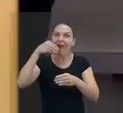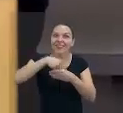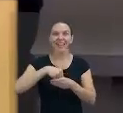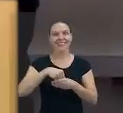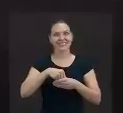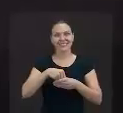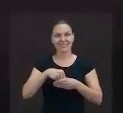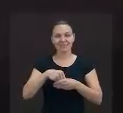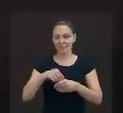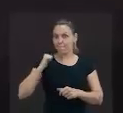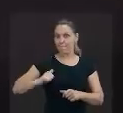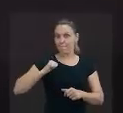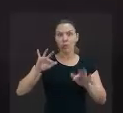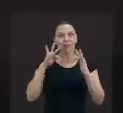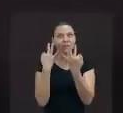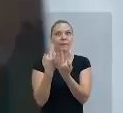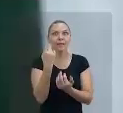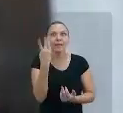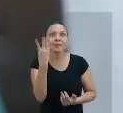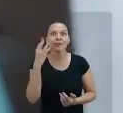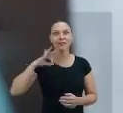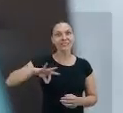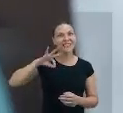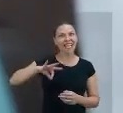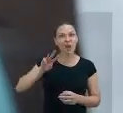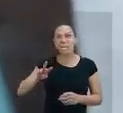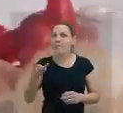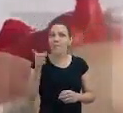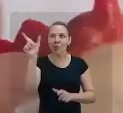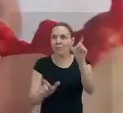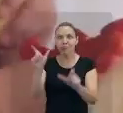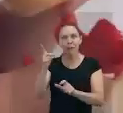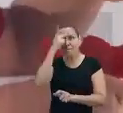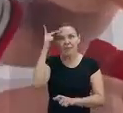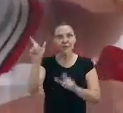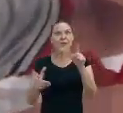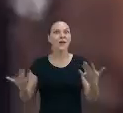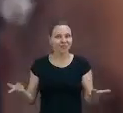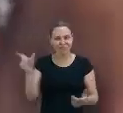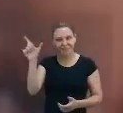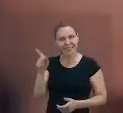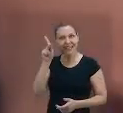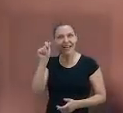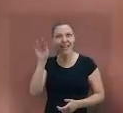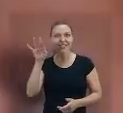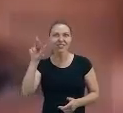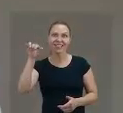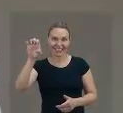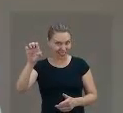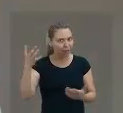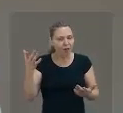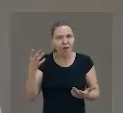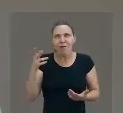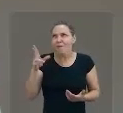escolas. É Bolsa Família com 13º para milhões de beneficiados. Essa é a dona Catiane.